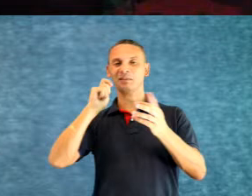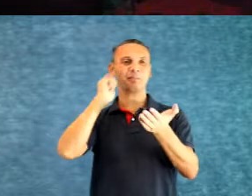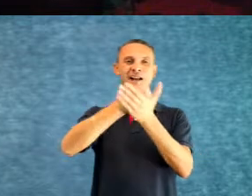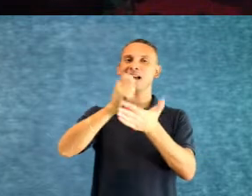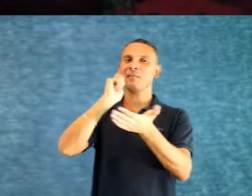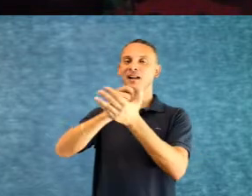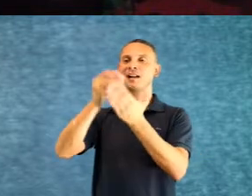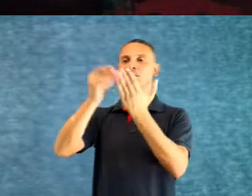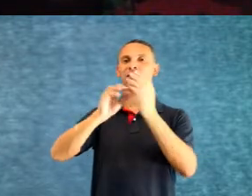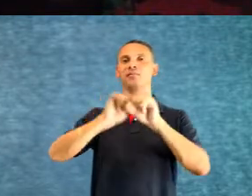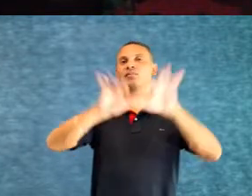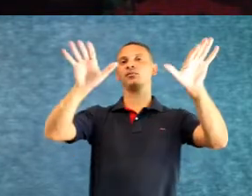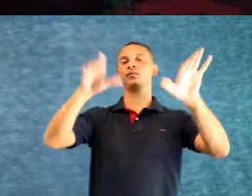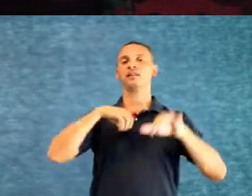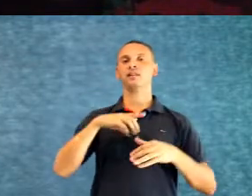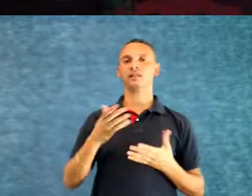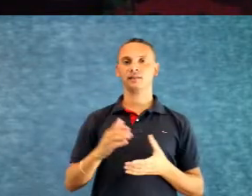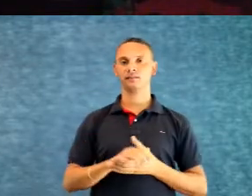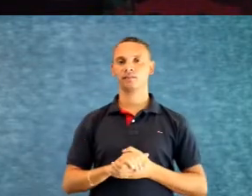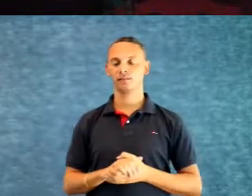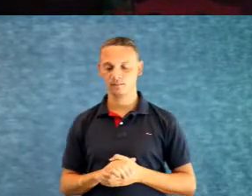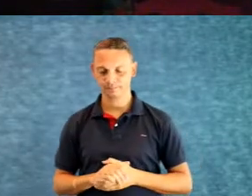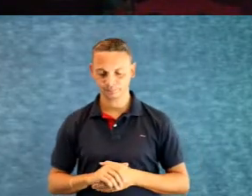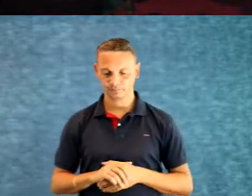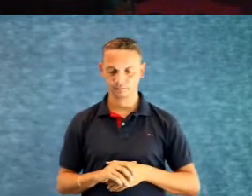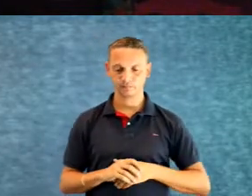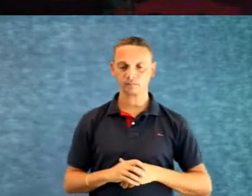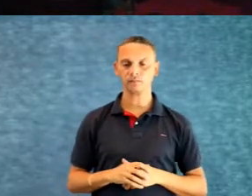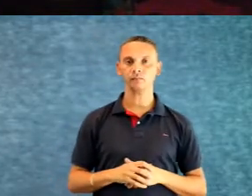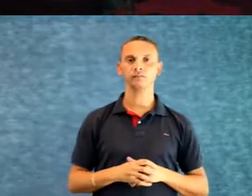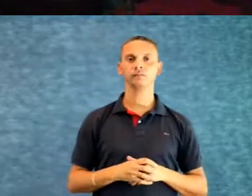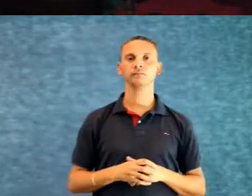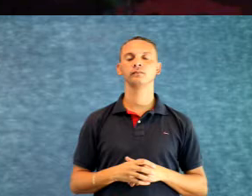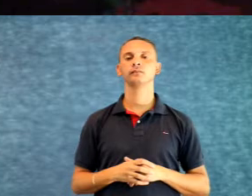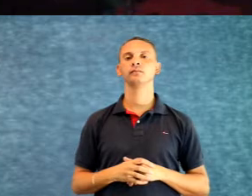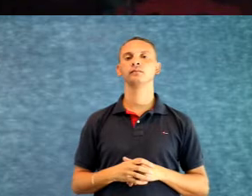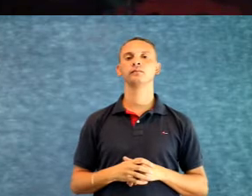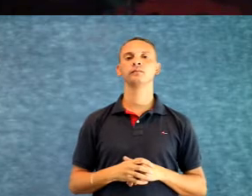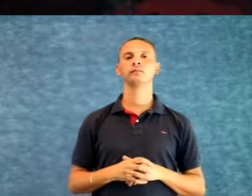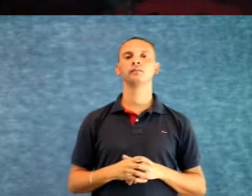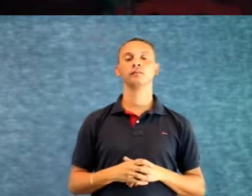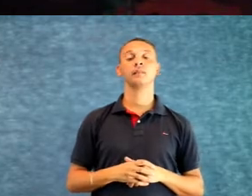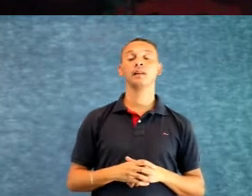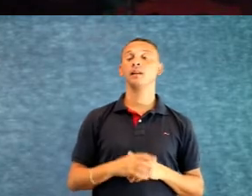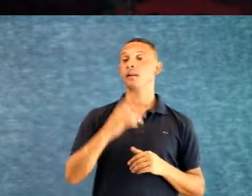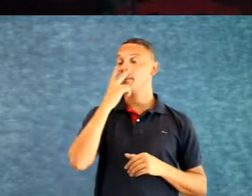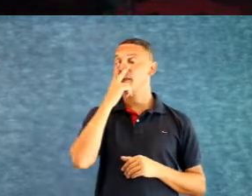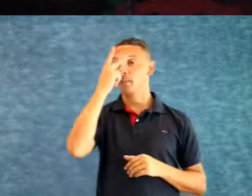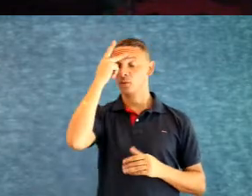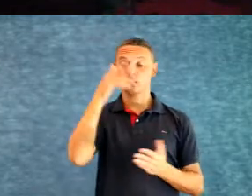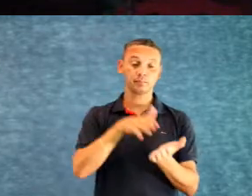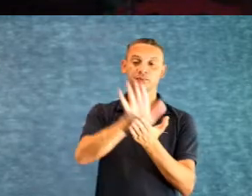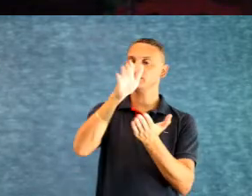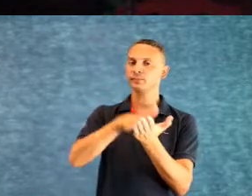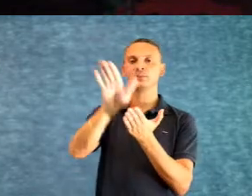Muito Isso, há muito o que falar de Nízia Floresta, é uma história, sabe, cheia de peripécias, de